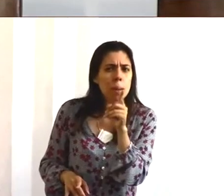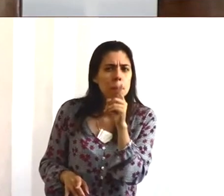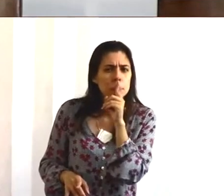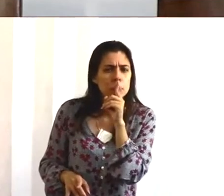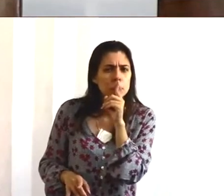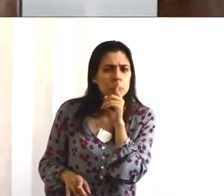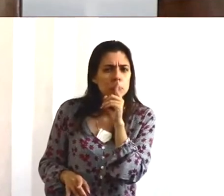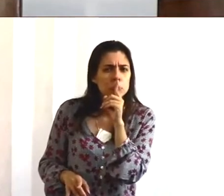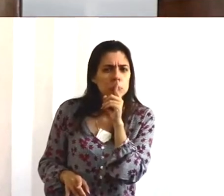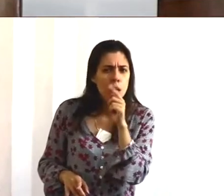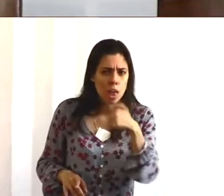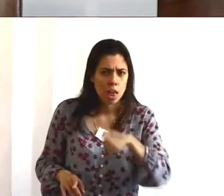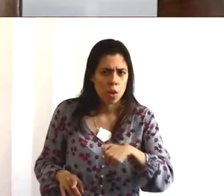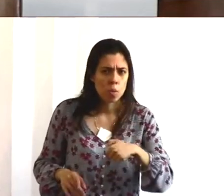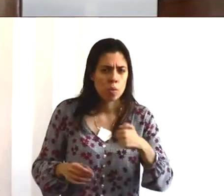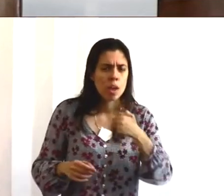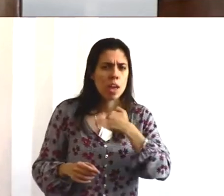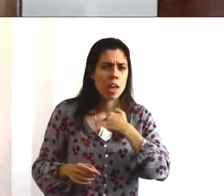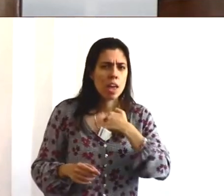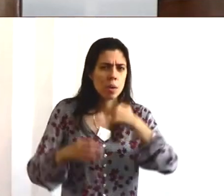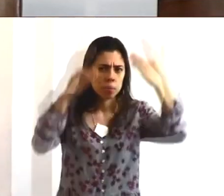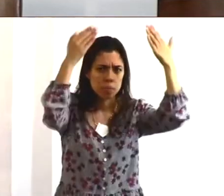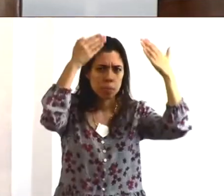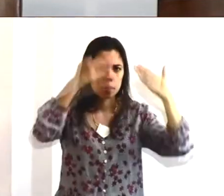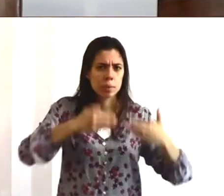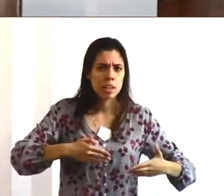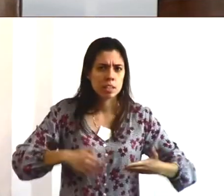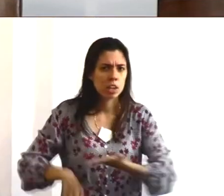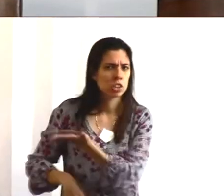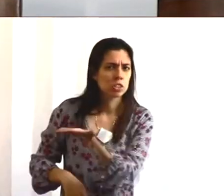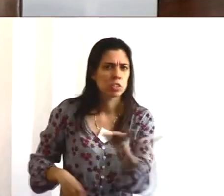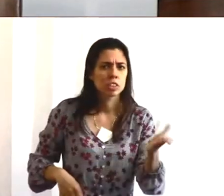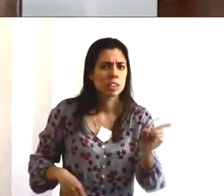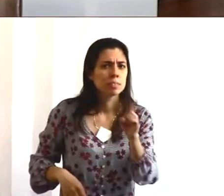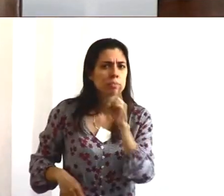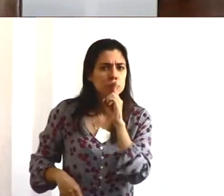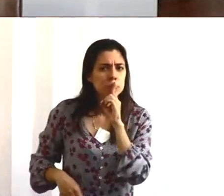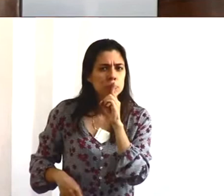de mim, porque eu sou o Deus Todo-Poderoso.